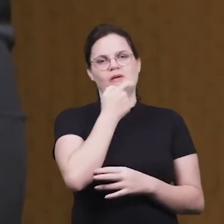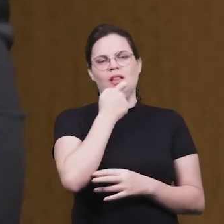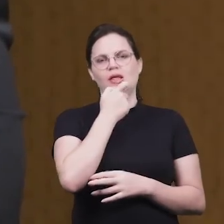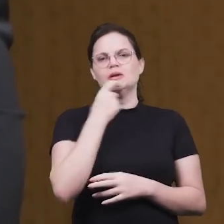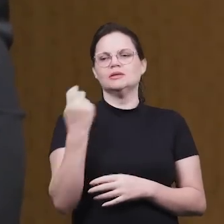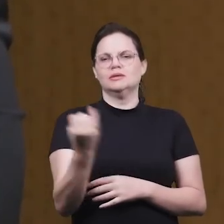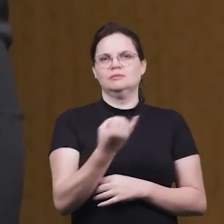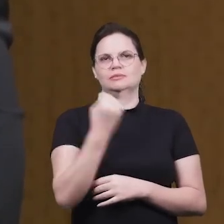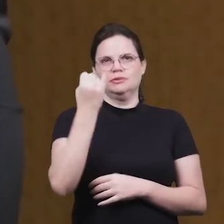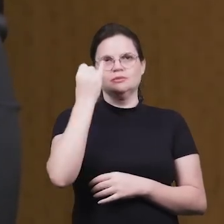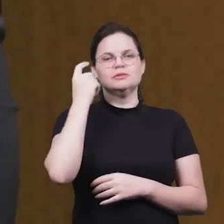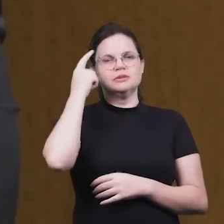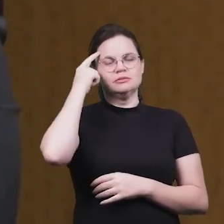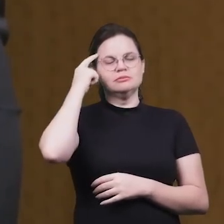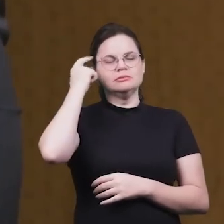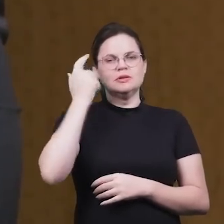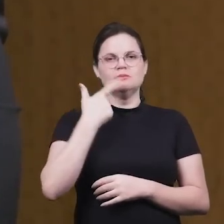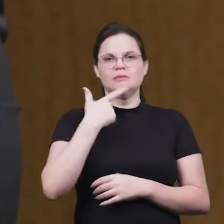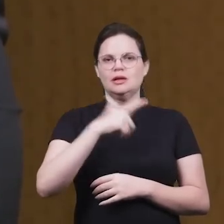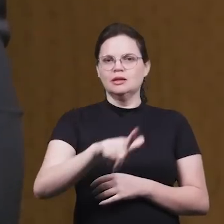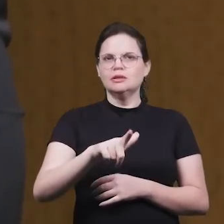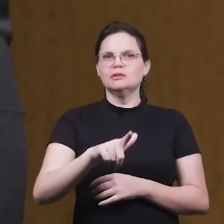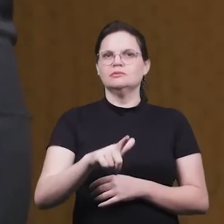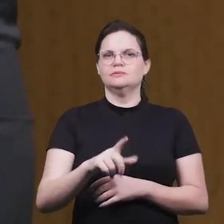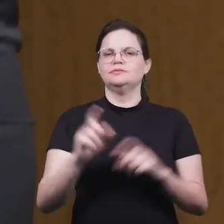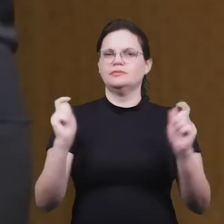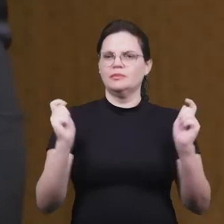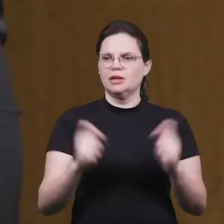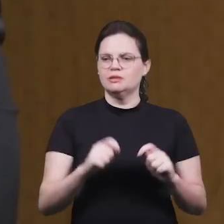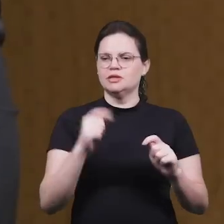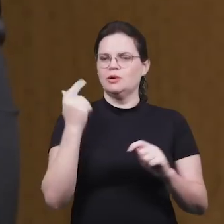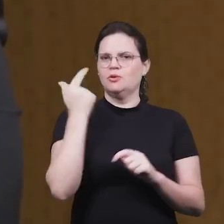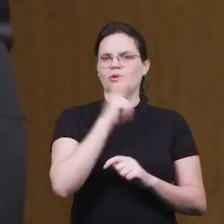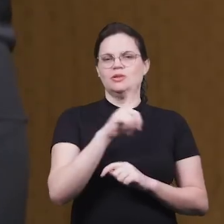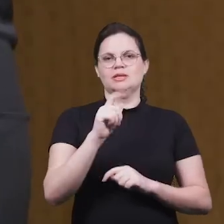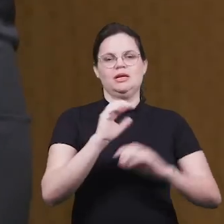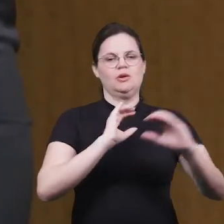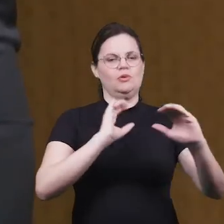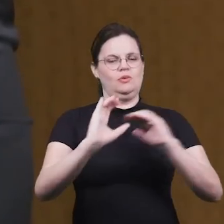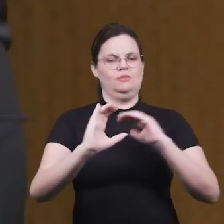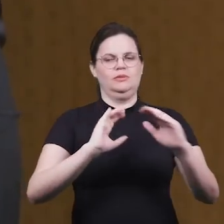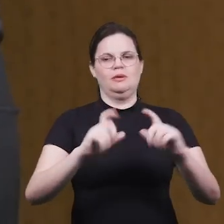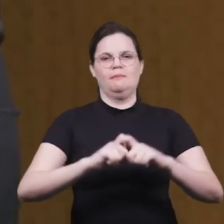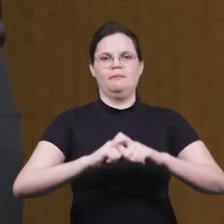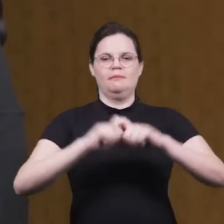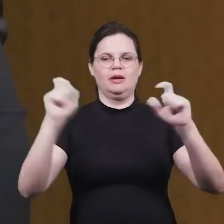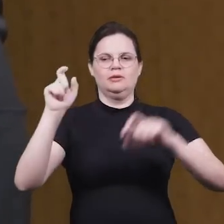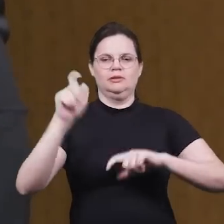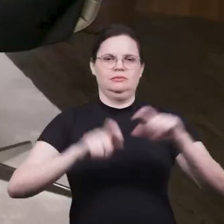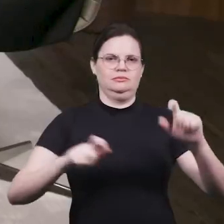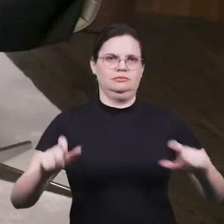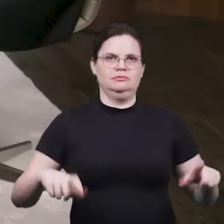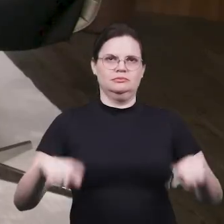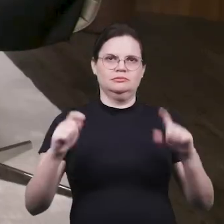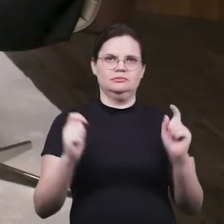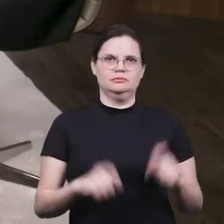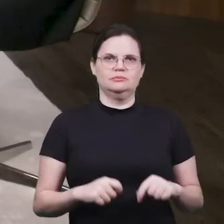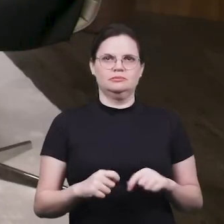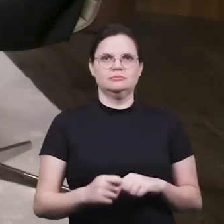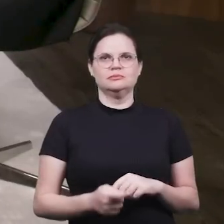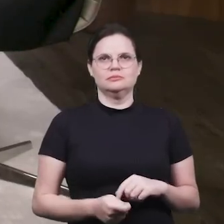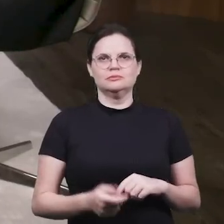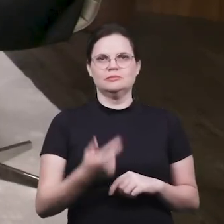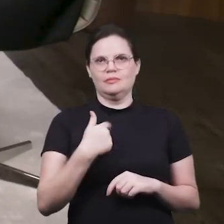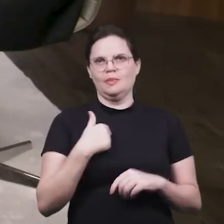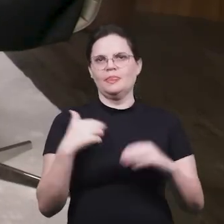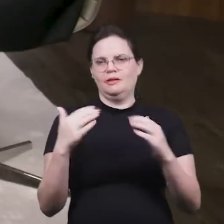a língua que atinge, né, as pessoas, que você consegue alcançar as pessoas. Então, eu